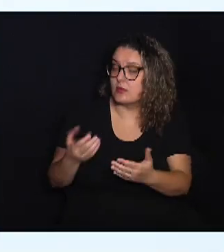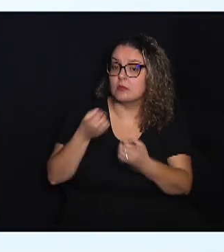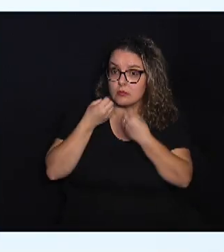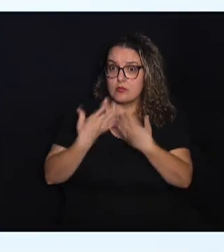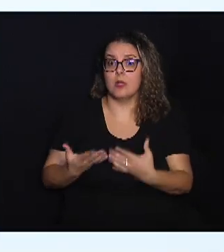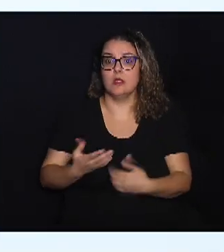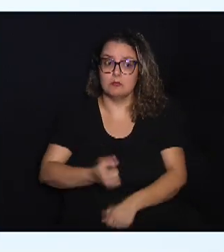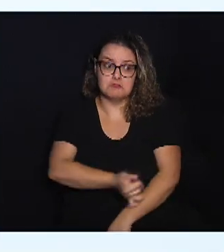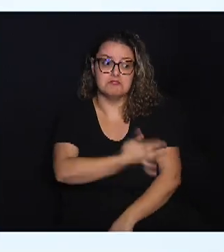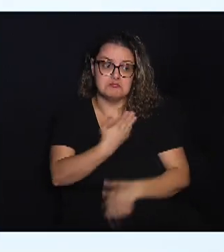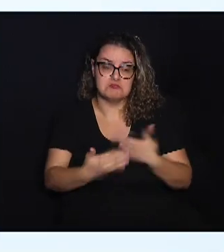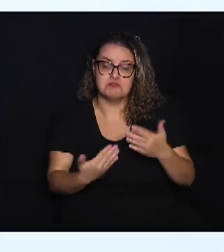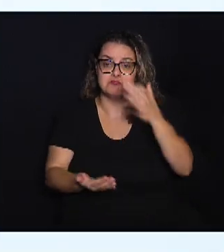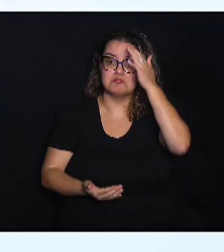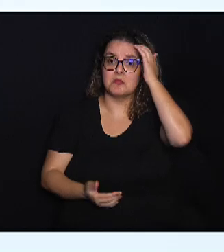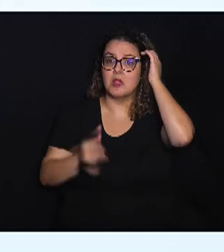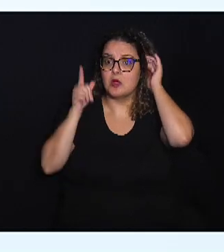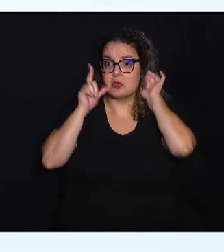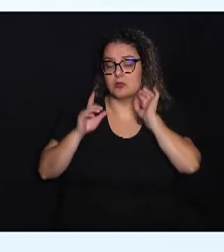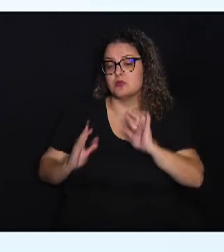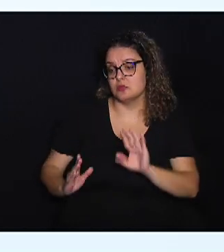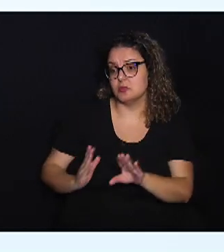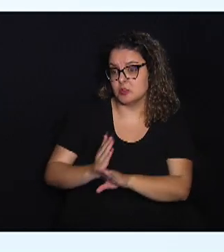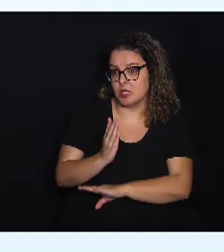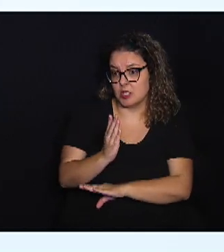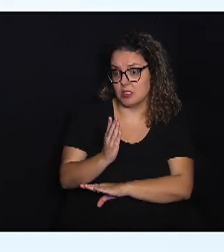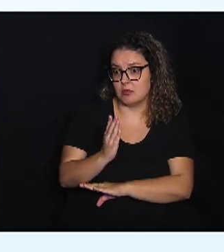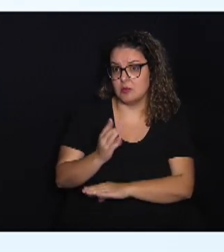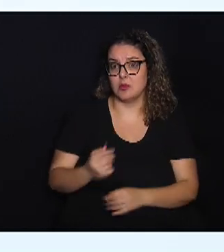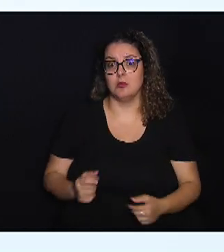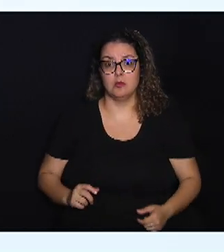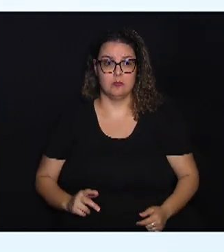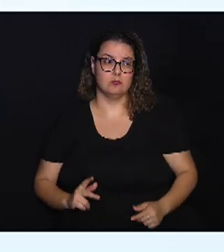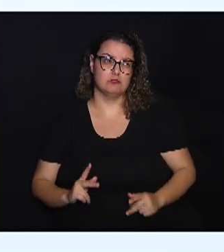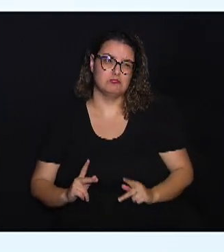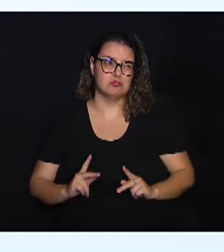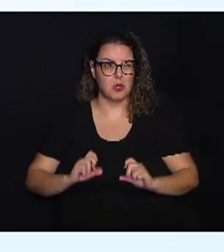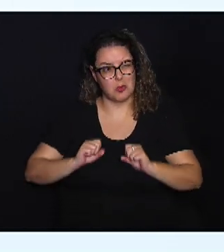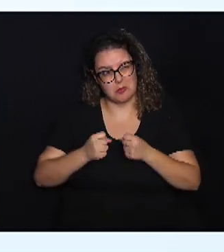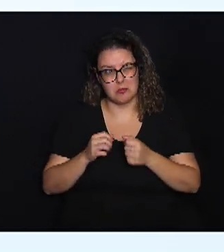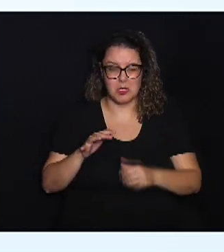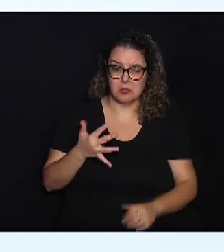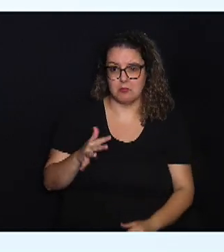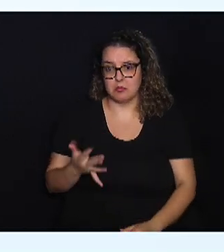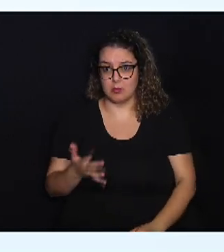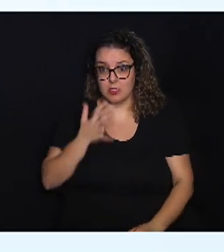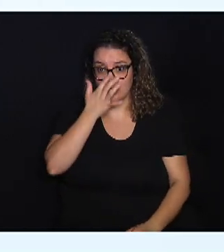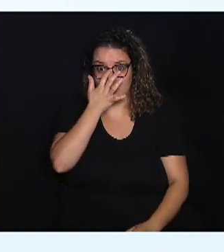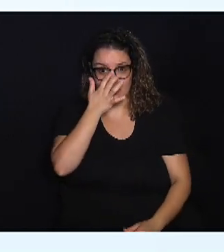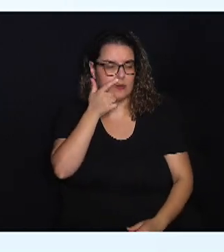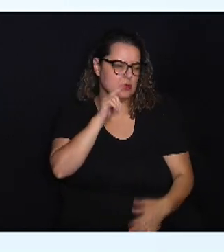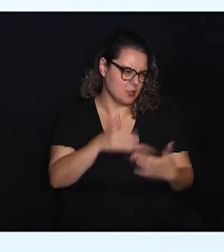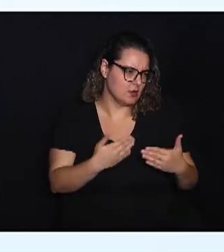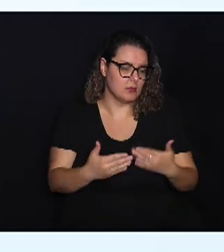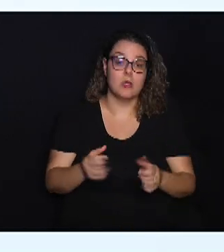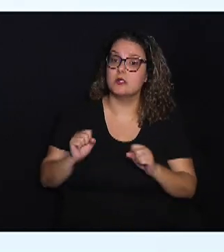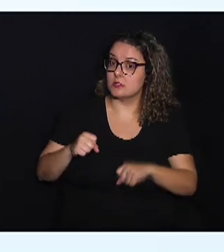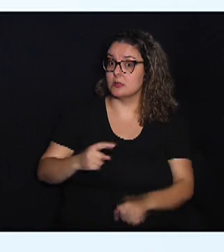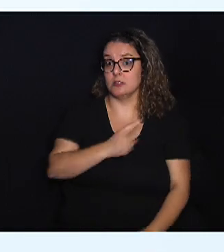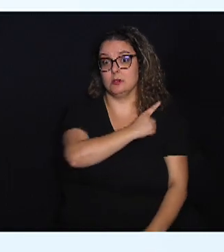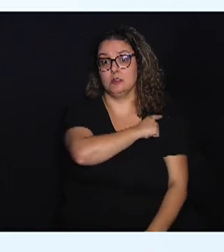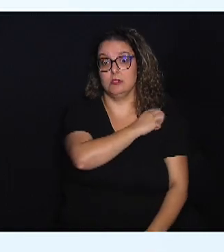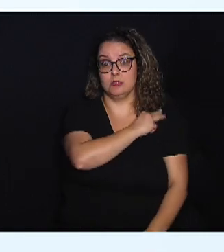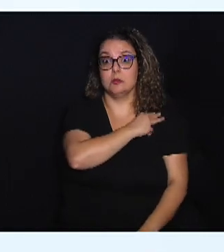ele consegue a aprovação com um esforço mediano, se o aluno tiver uma facilidade. Dá para ir tocando, né? E no ensino médio eu tenho alunos